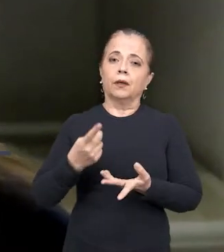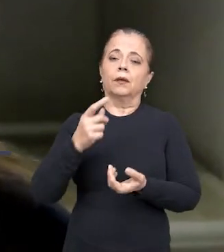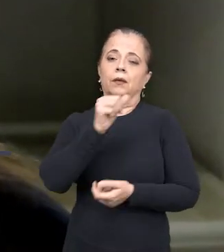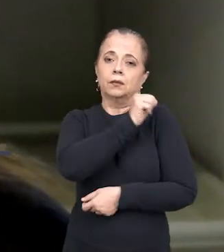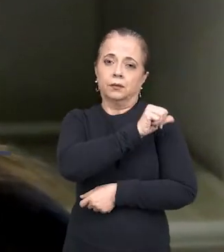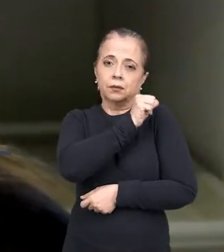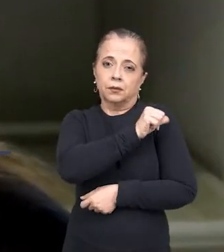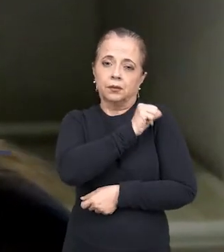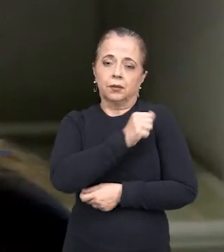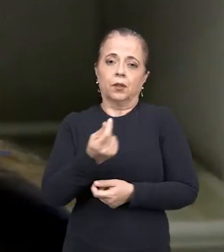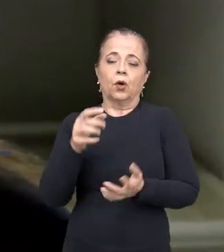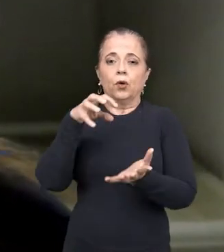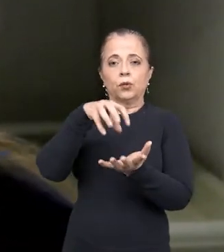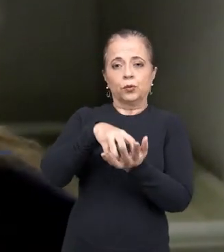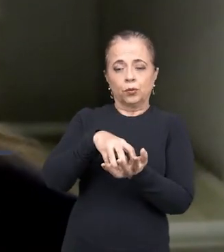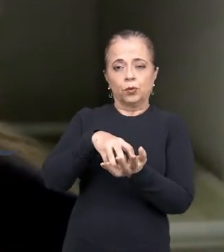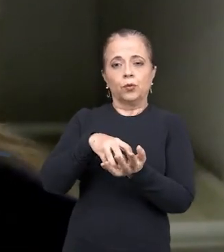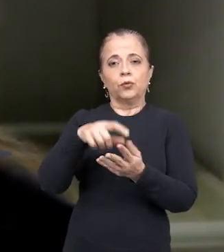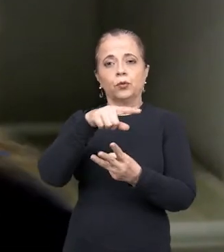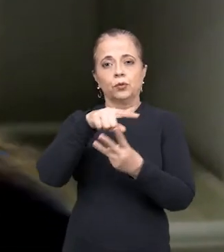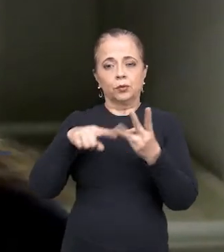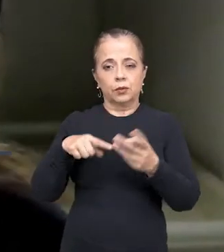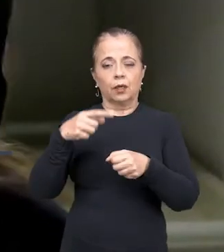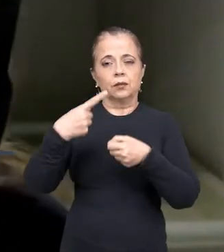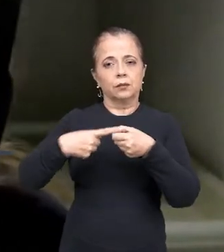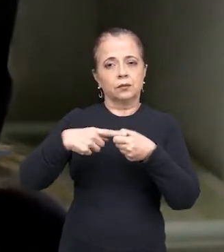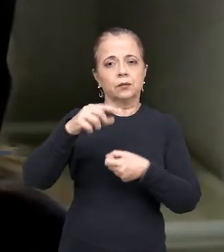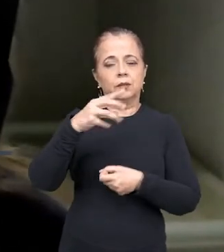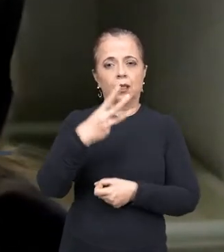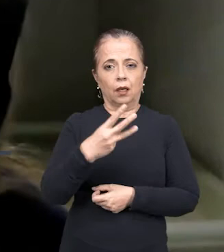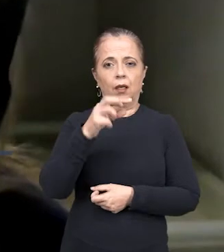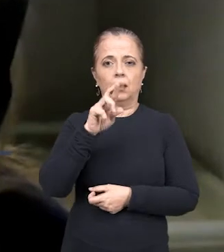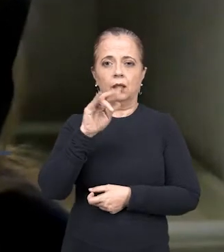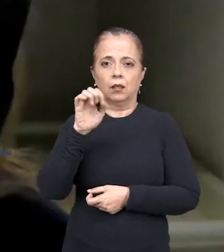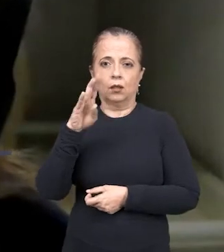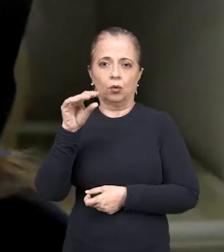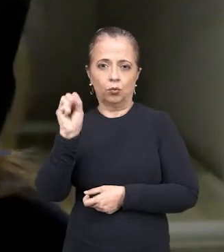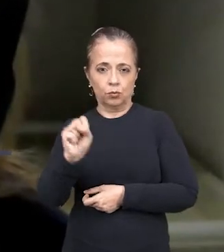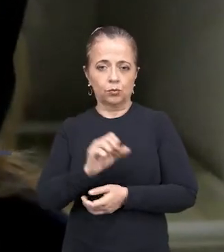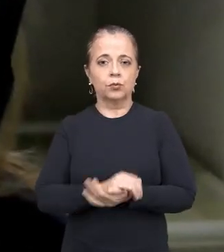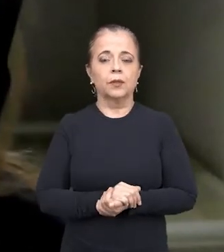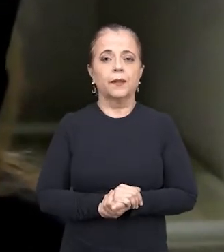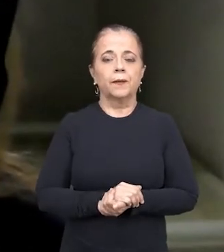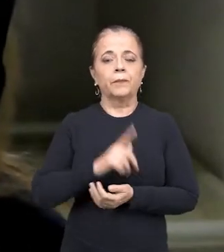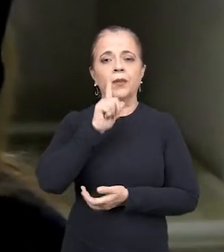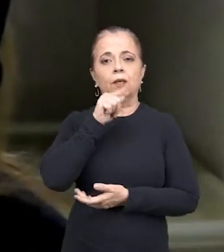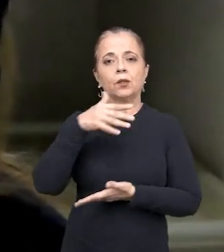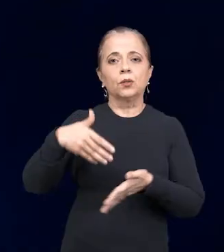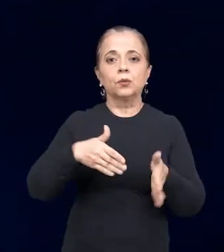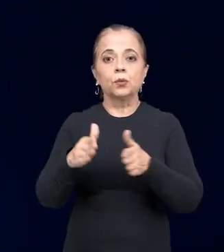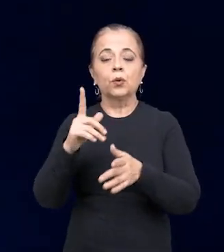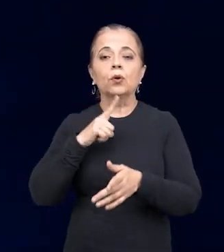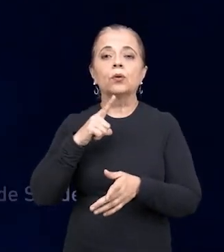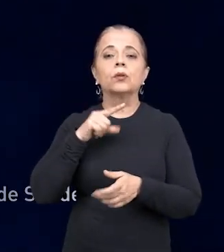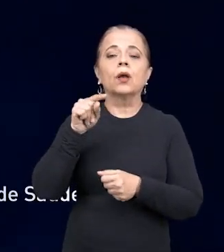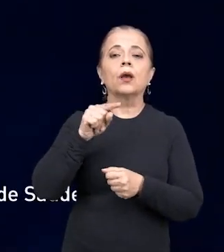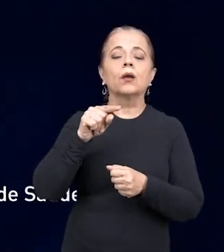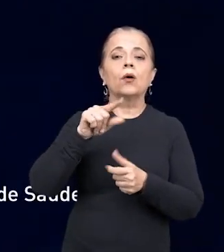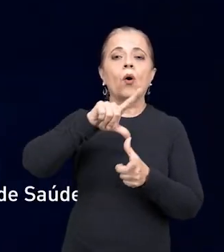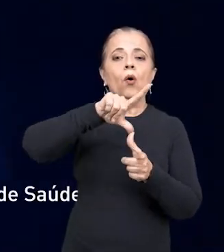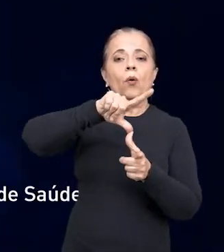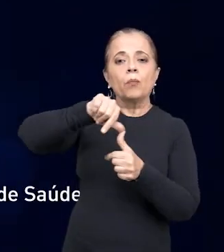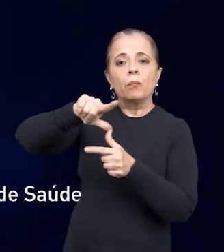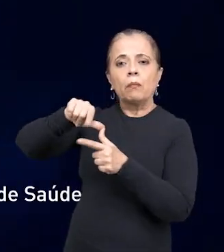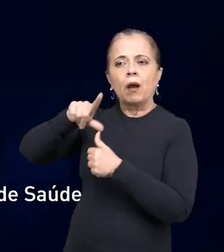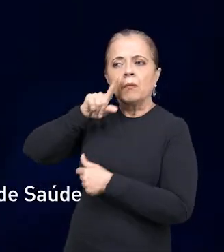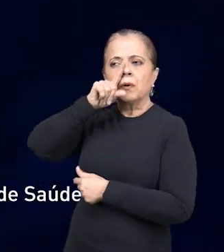de Tutela Coletiva do Núcleo de Três Rios, vem acompanhando semanalmente a publicação do mapa